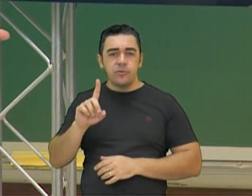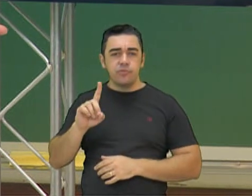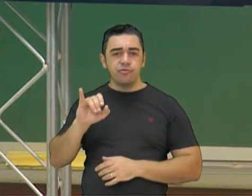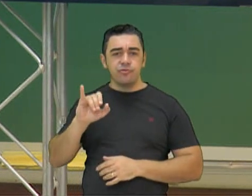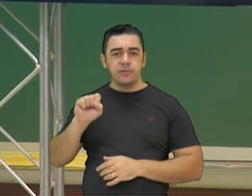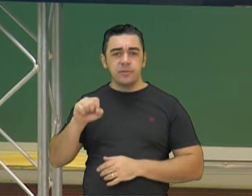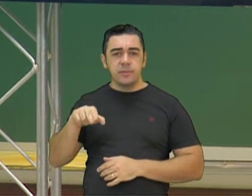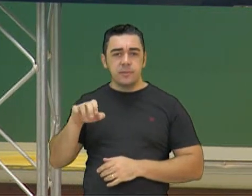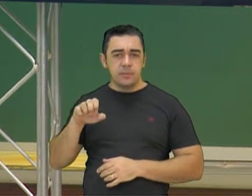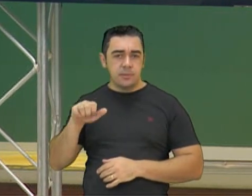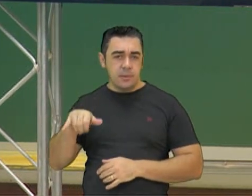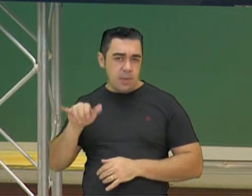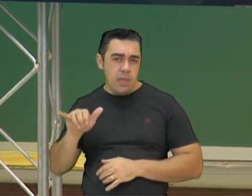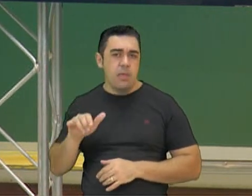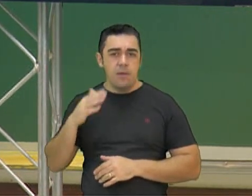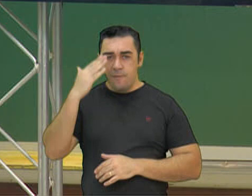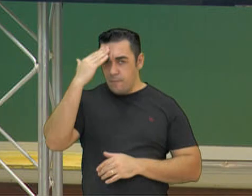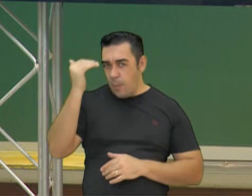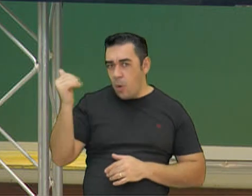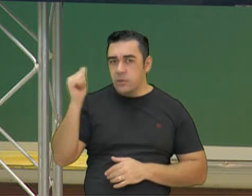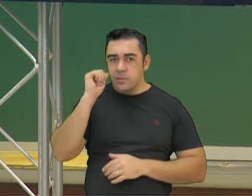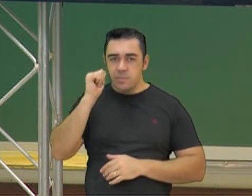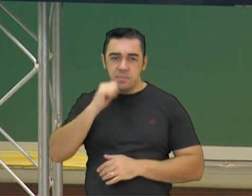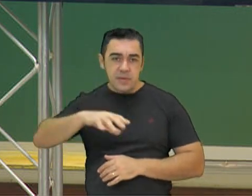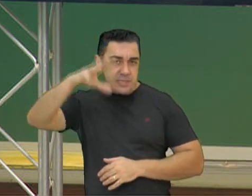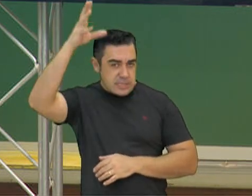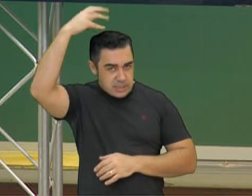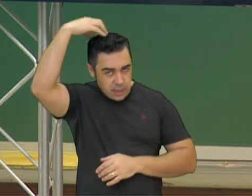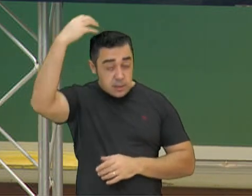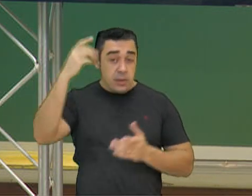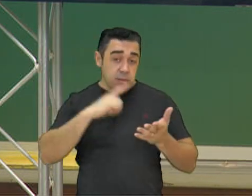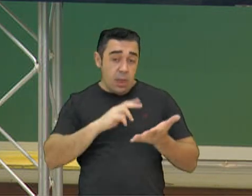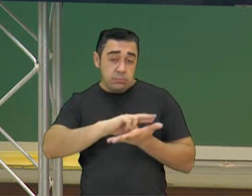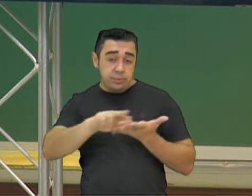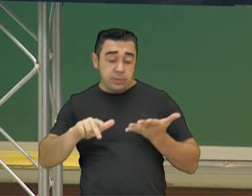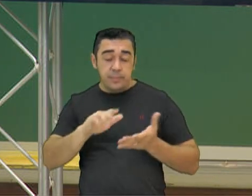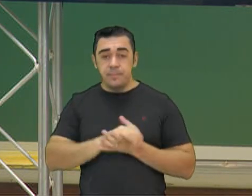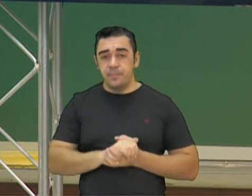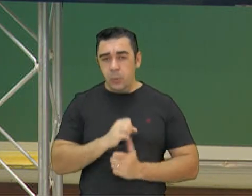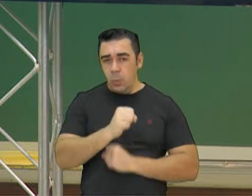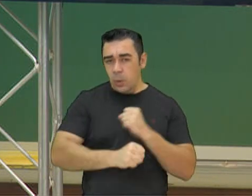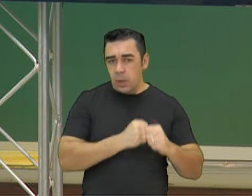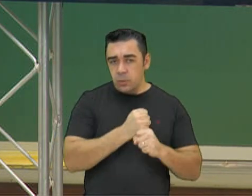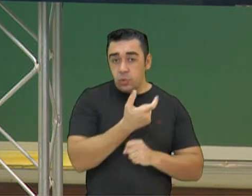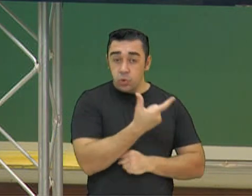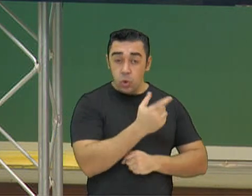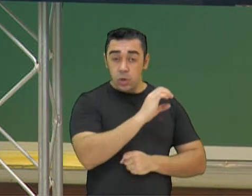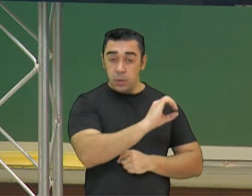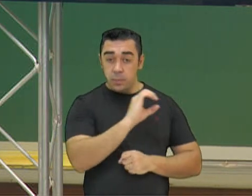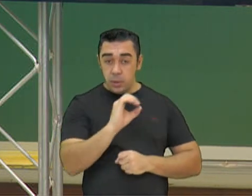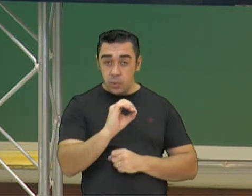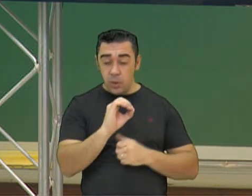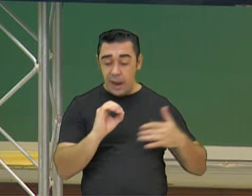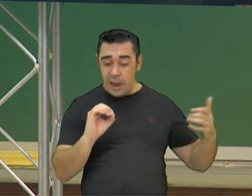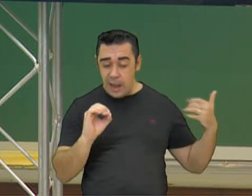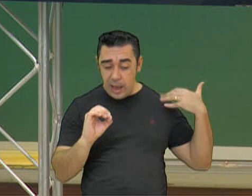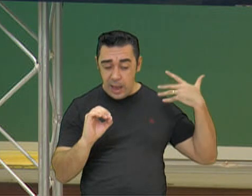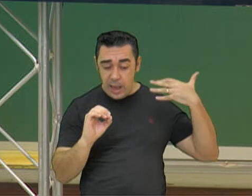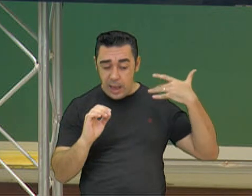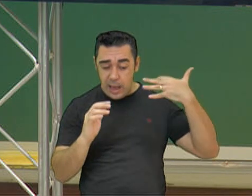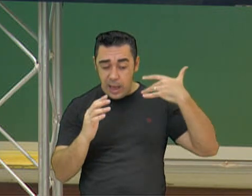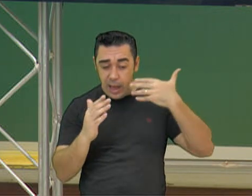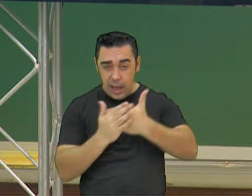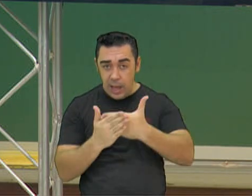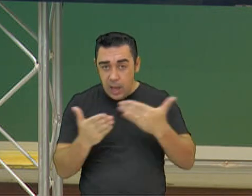famosas princesas da Disney, né? Existem os desenhozinhos com as princesas. Então, dos anos 2000 para cá, né? Se você